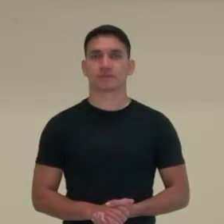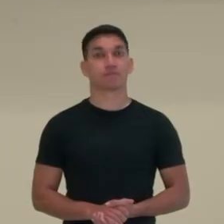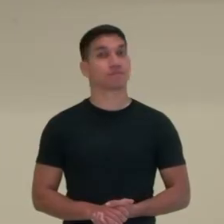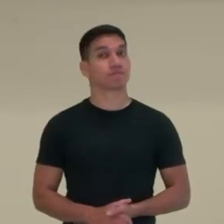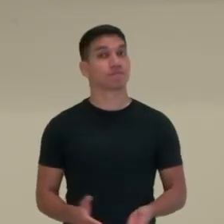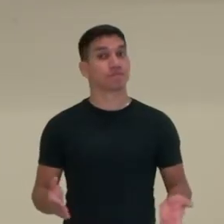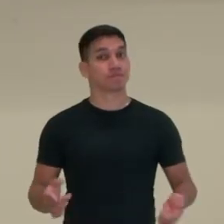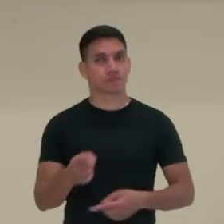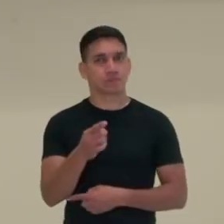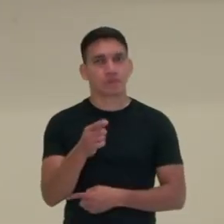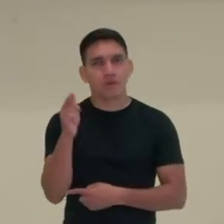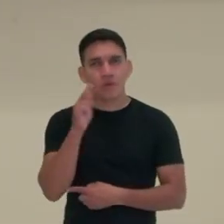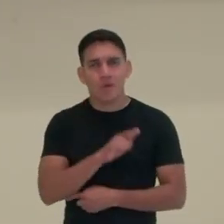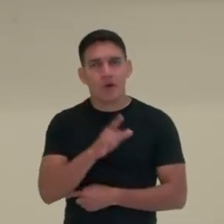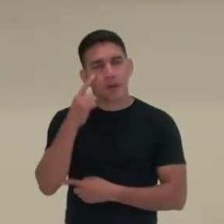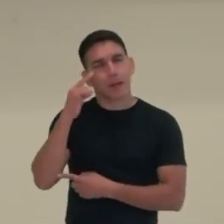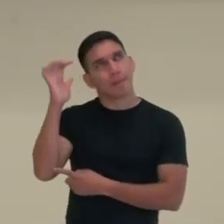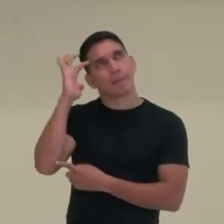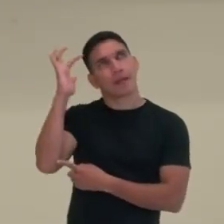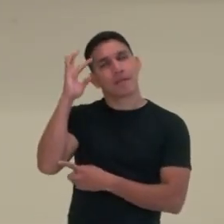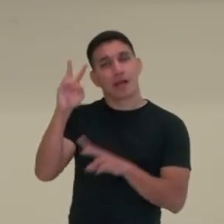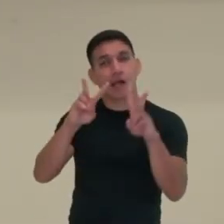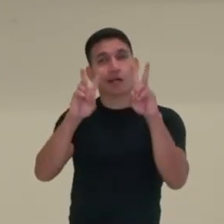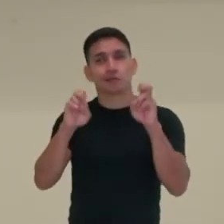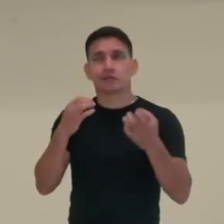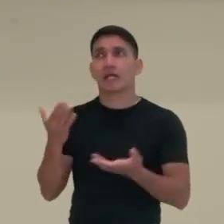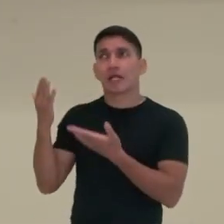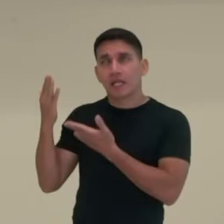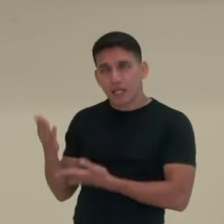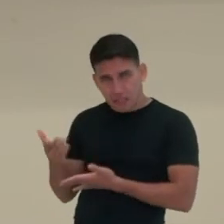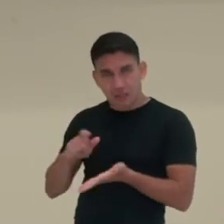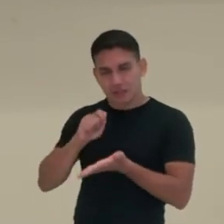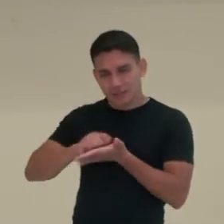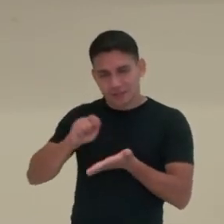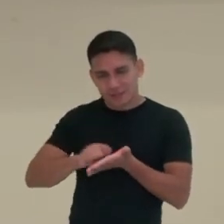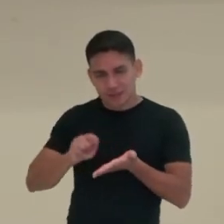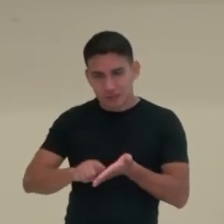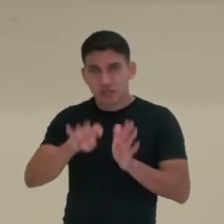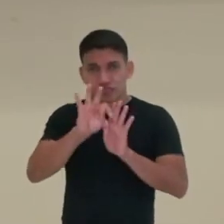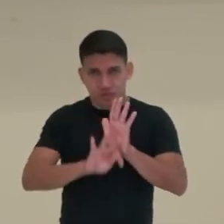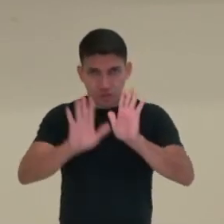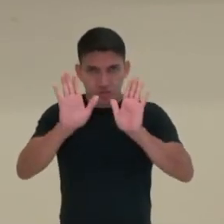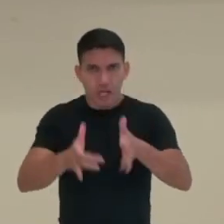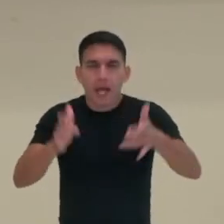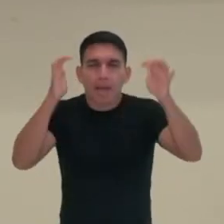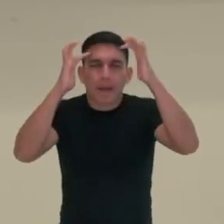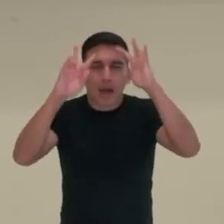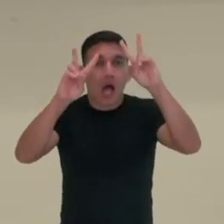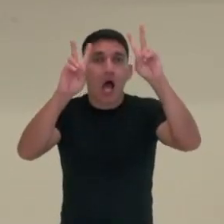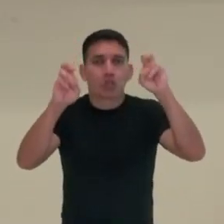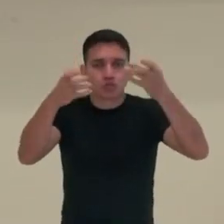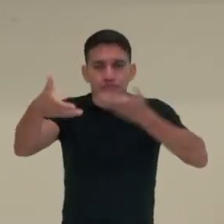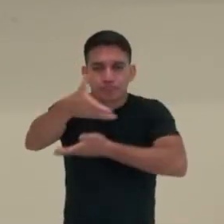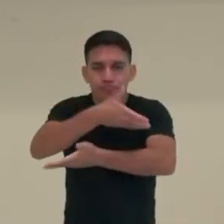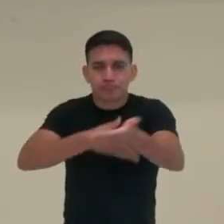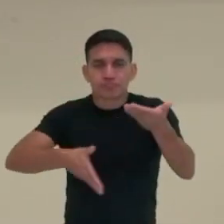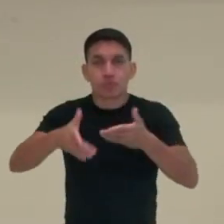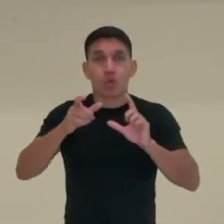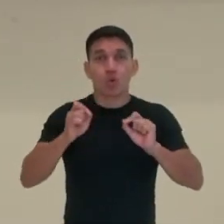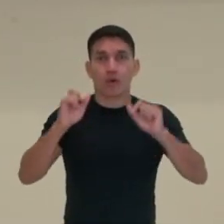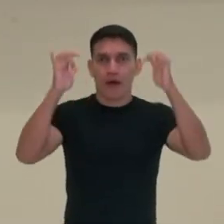E aí, pessoal, conseguiram refletir sobre isso, escrever um texto bacana, pensando essas questões envolvendo